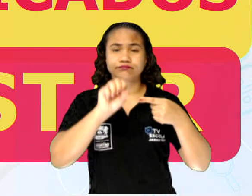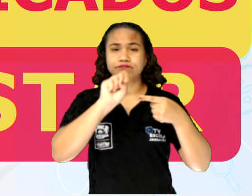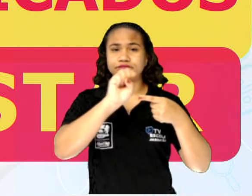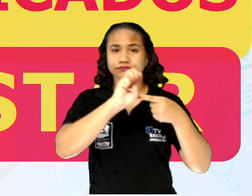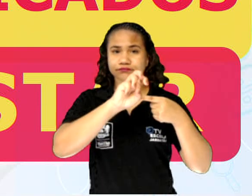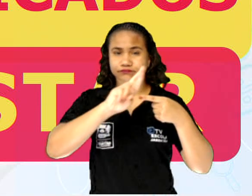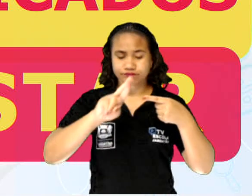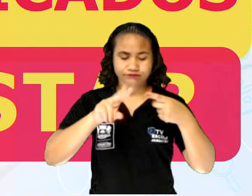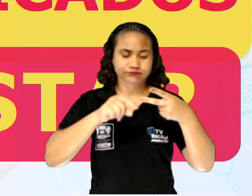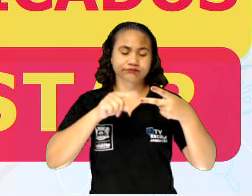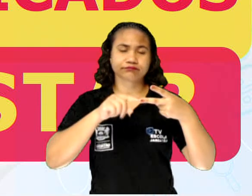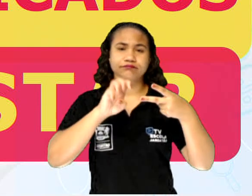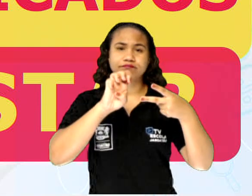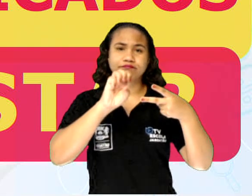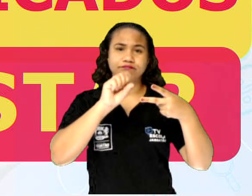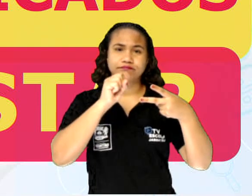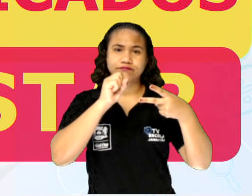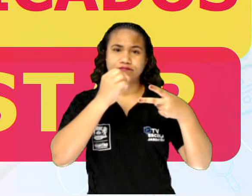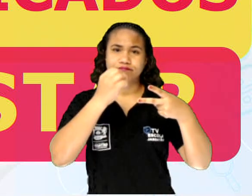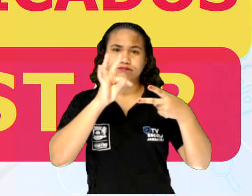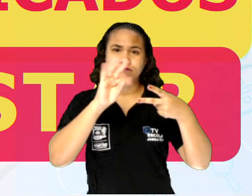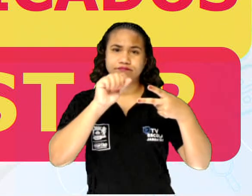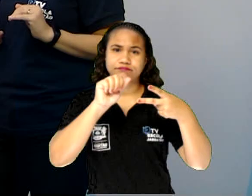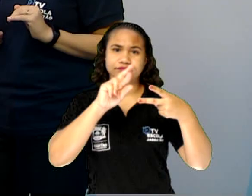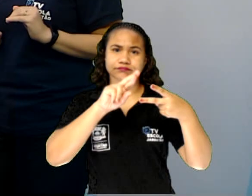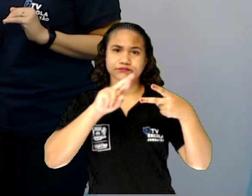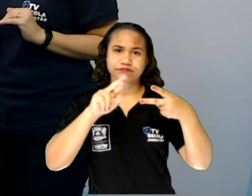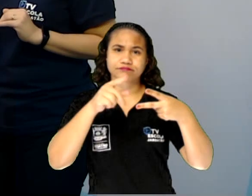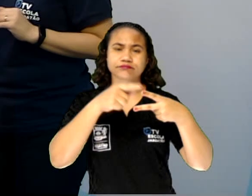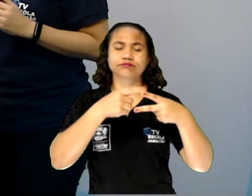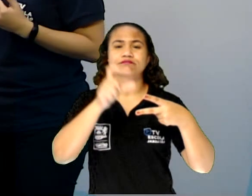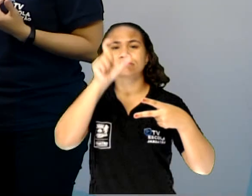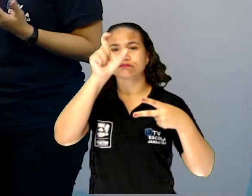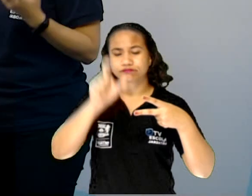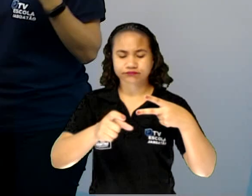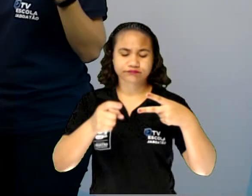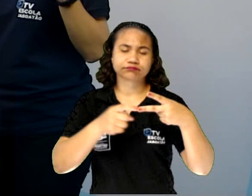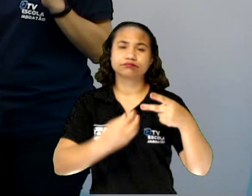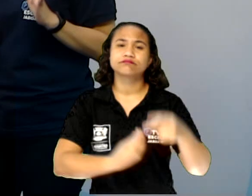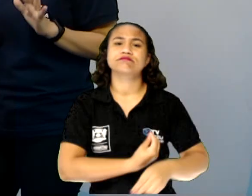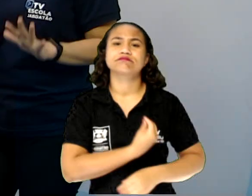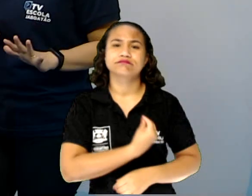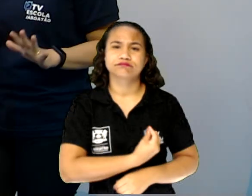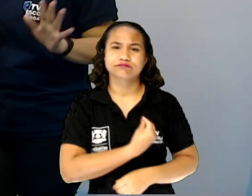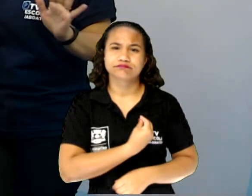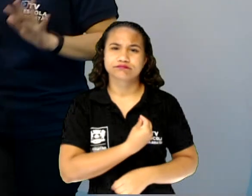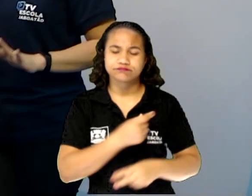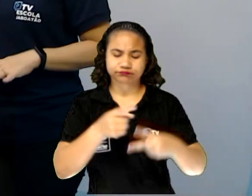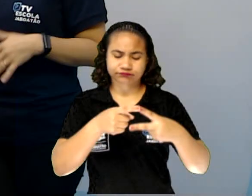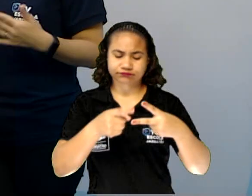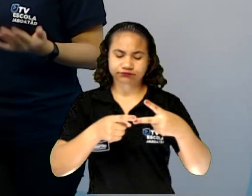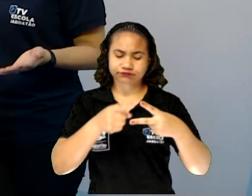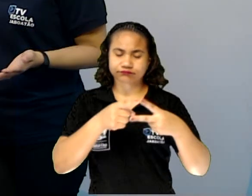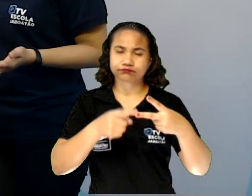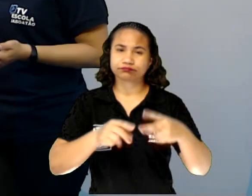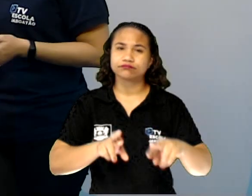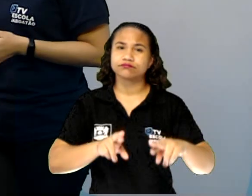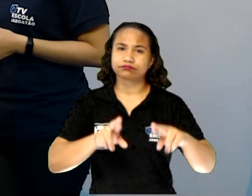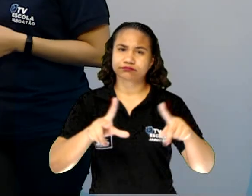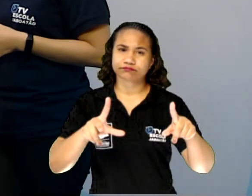verbo estar. A gente vai usar o mesmo verbo para indicar dois sentidos, ser ou